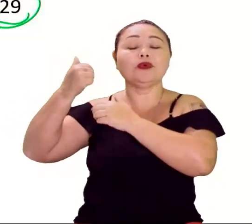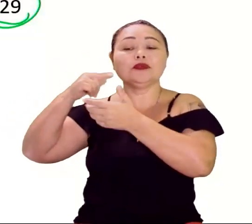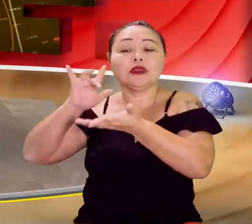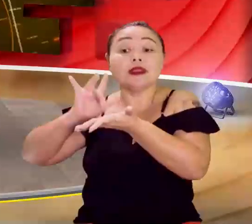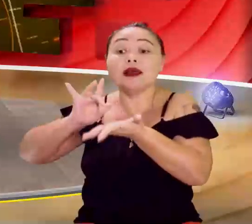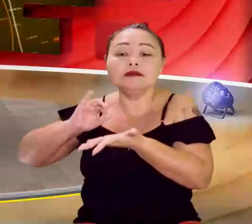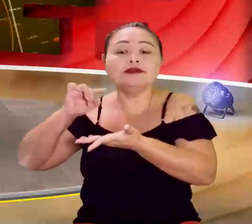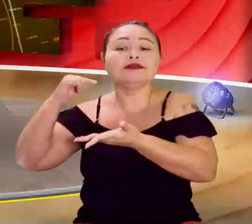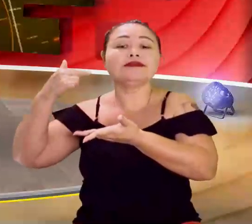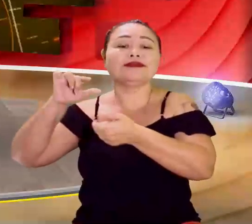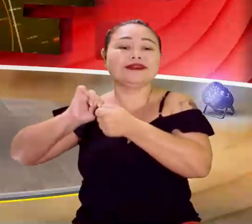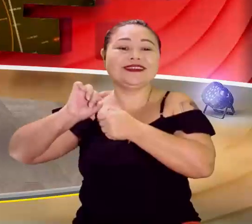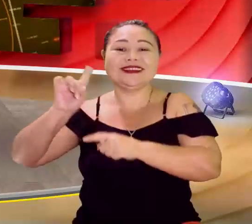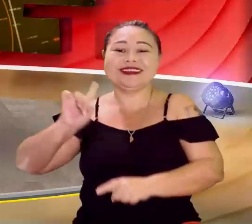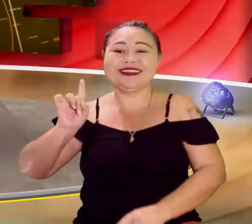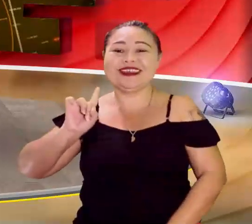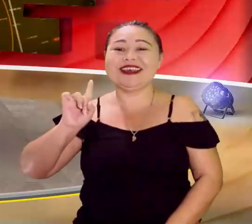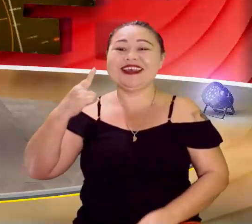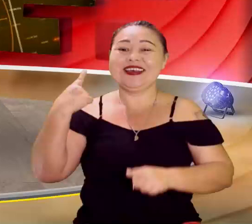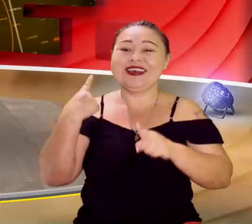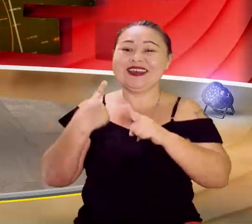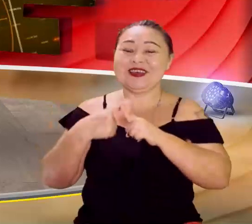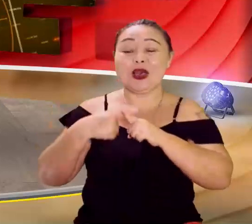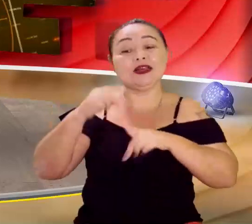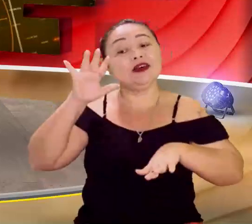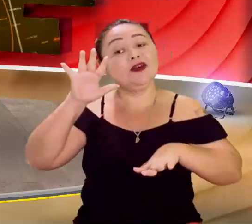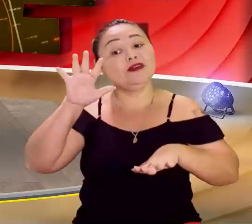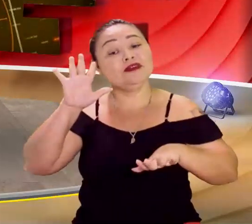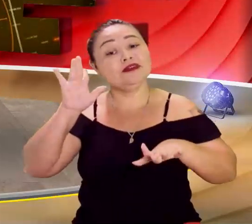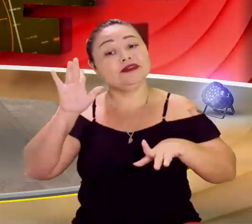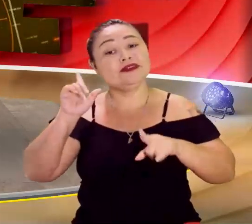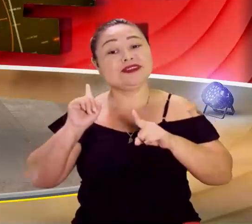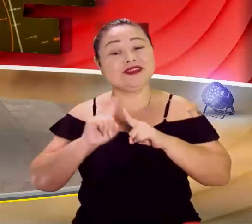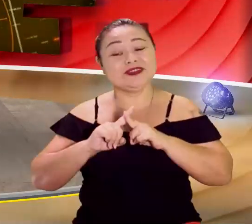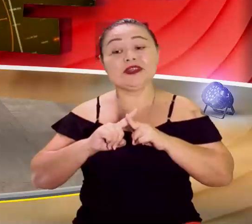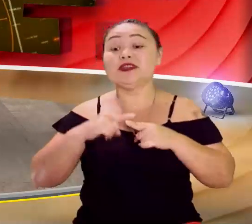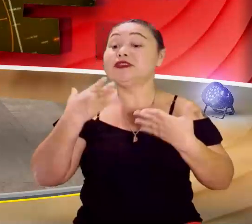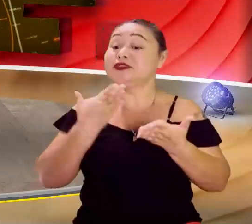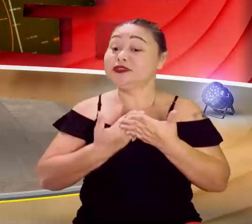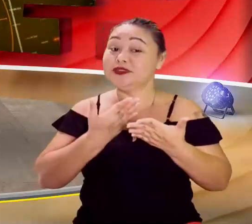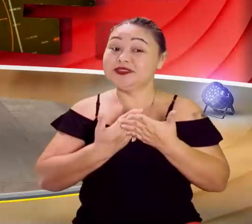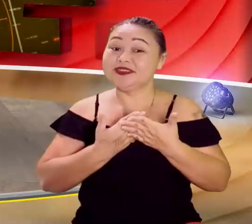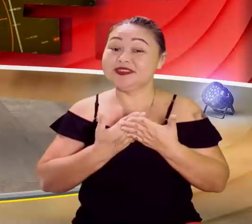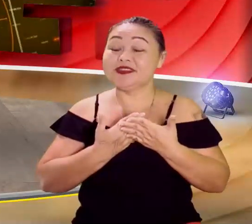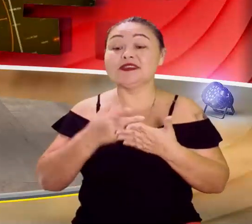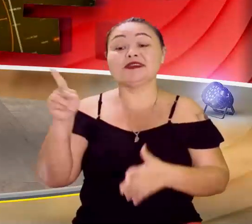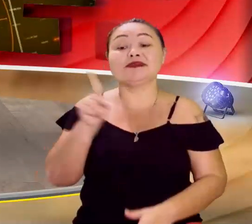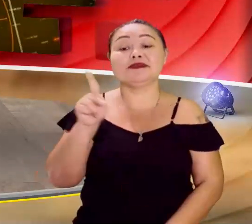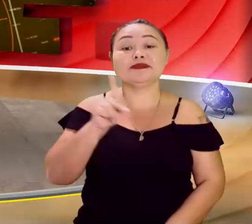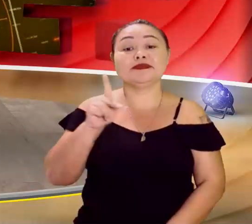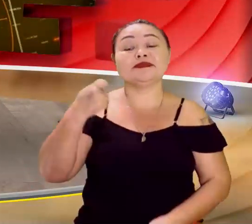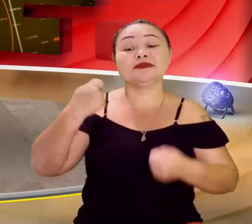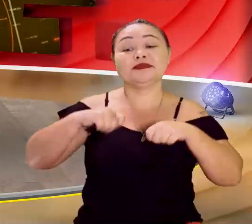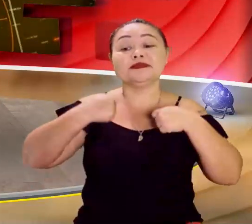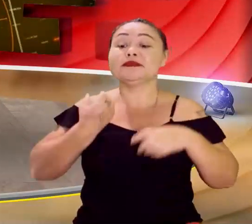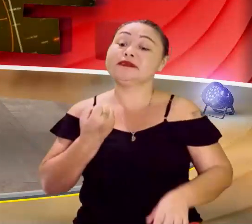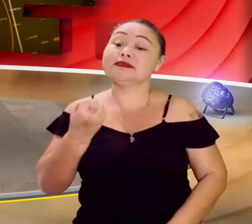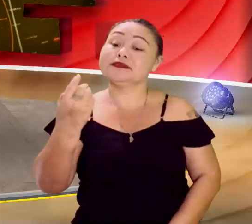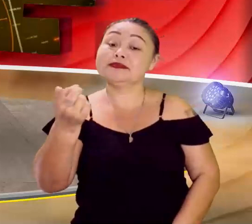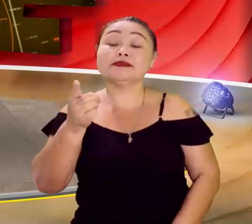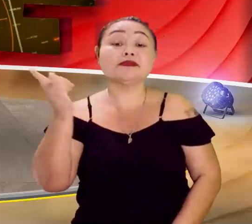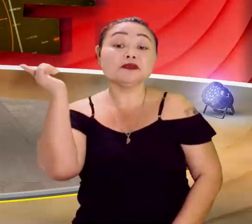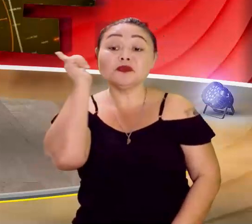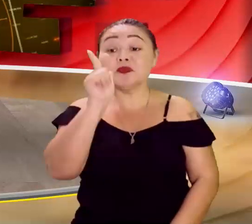replicar. Não mesmo. Mas não, porque vai que numa situação, olha só, de aula, a professora Lúcia precisou viajar e nós